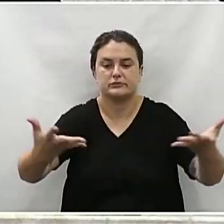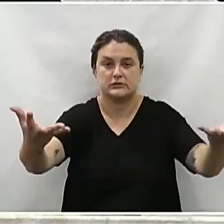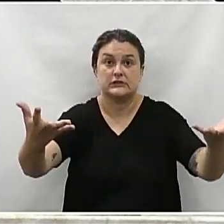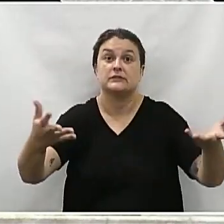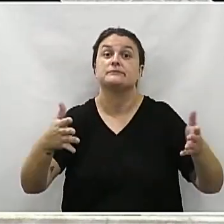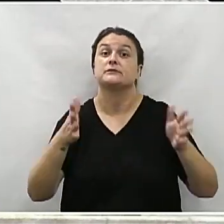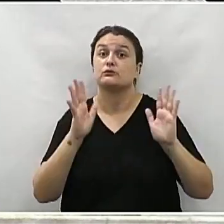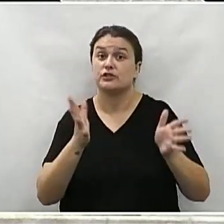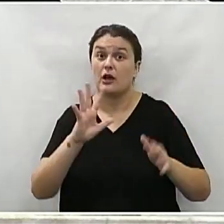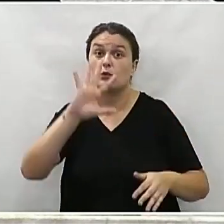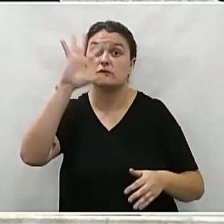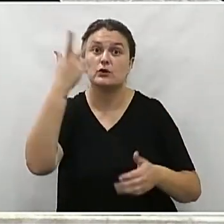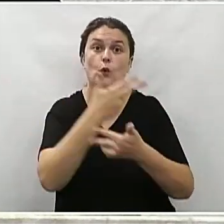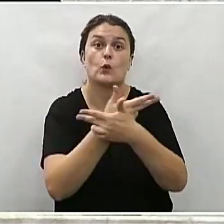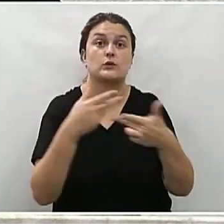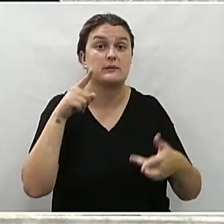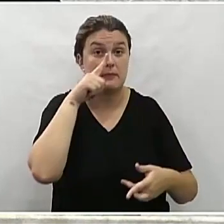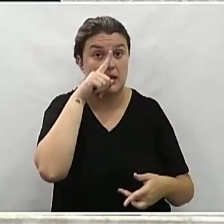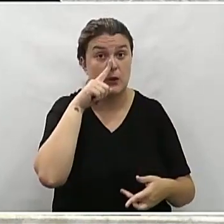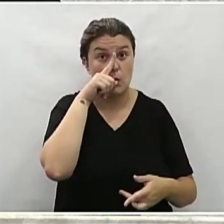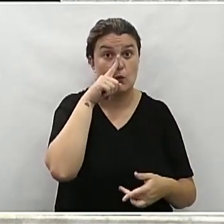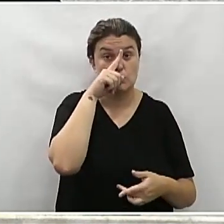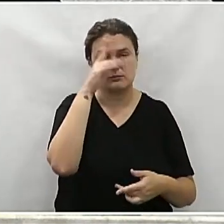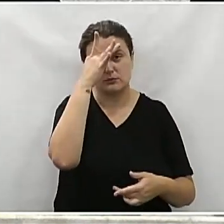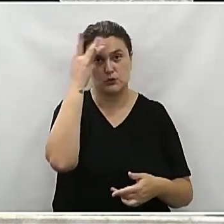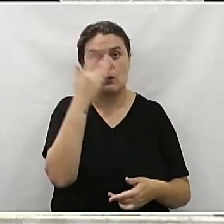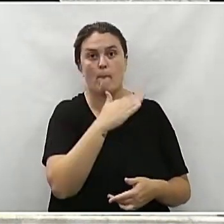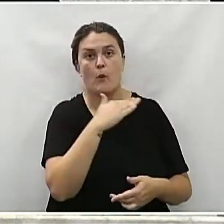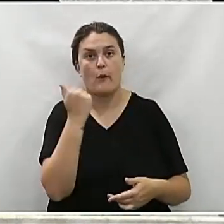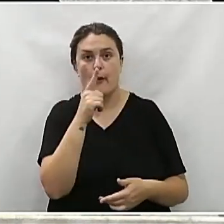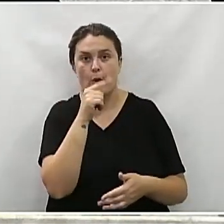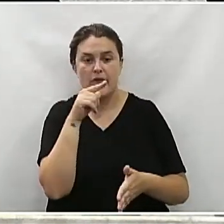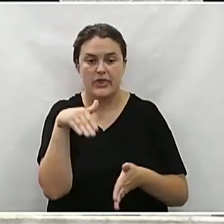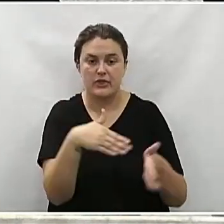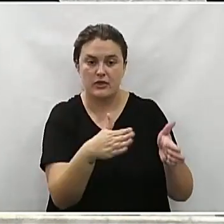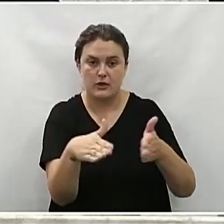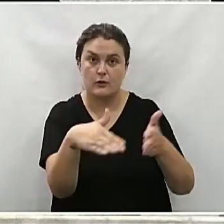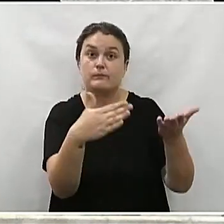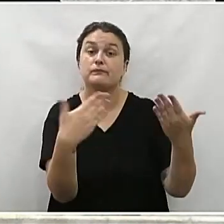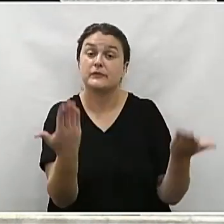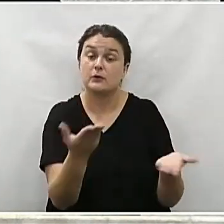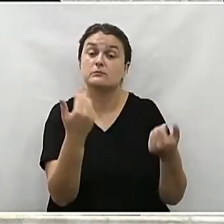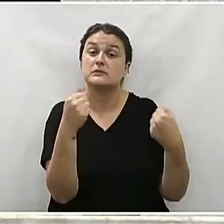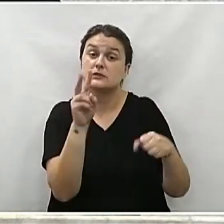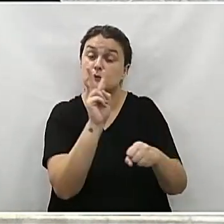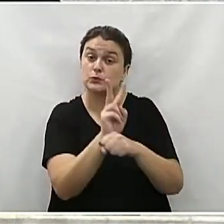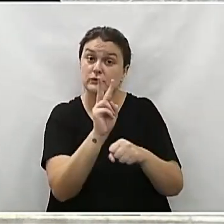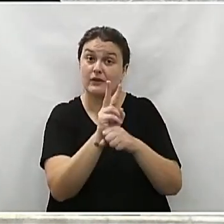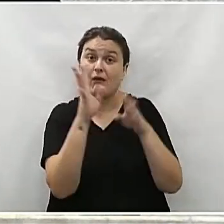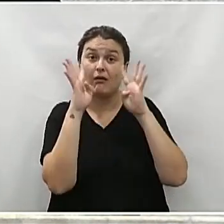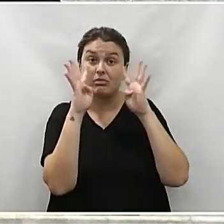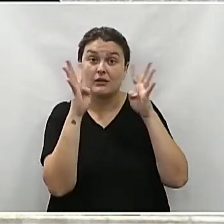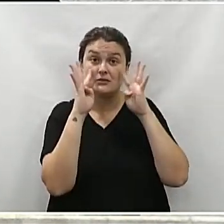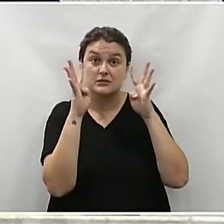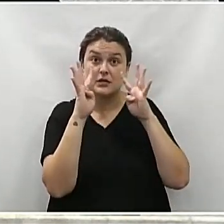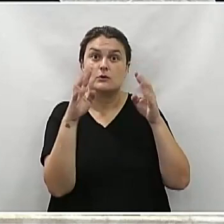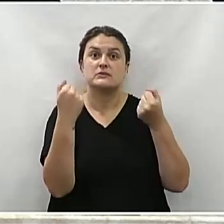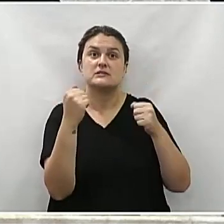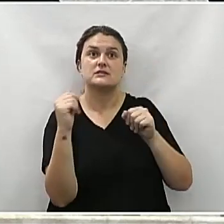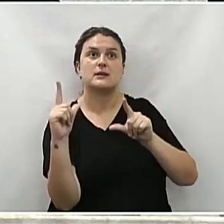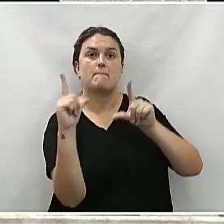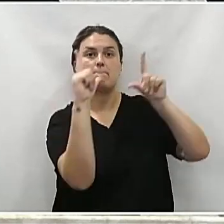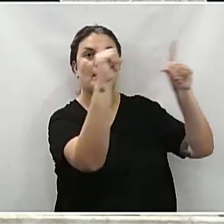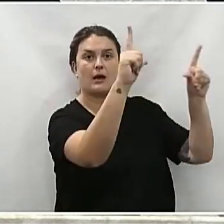de mortes que já aconteceram nas águas do Rio Iguaçu. E com o mesmo olhar da preservação da vida, é também necessário a informação